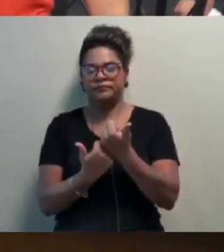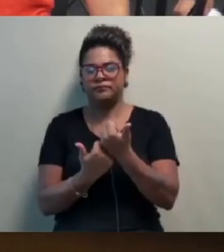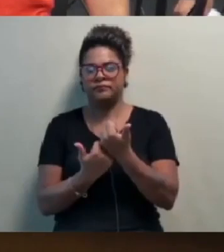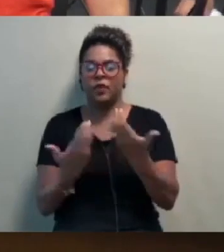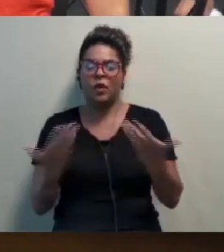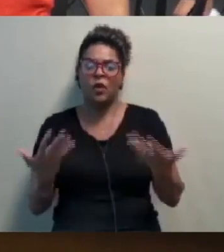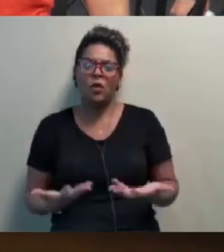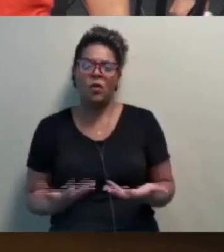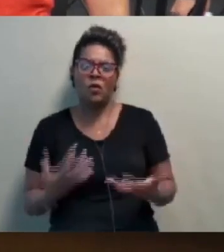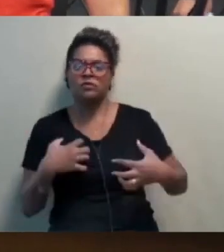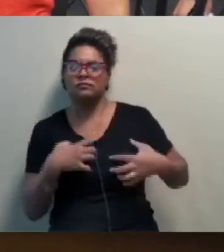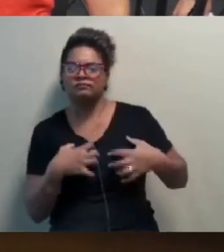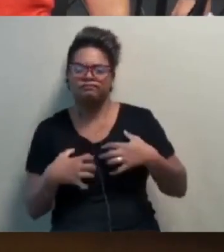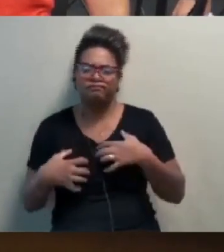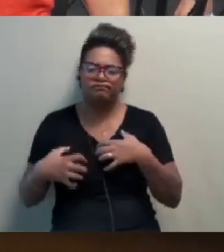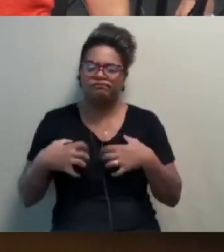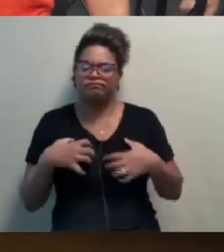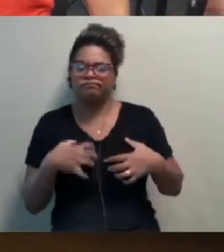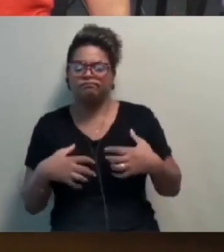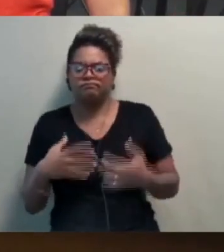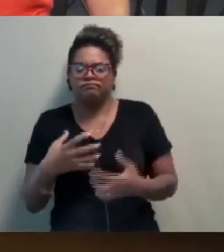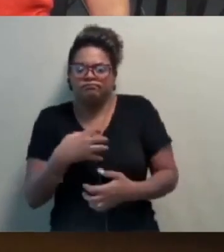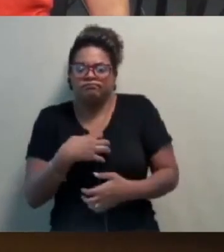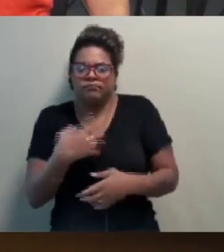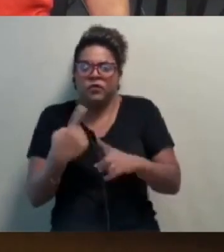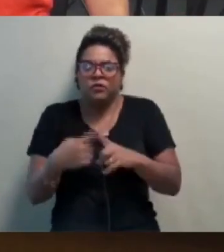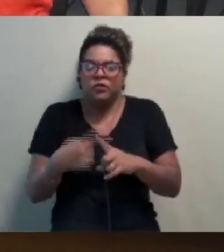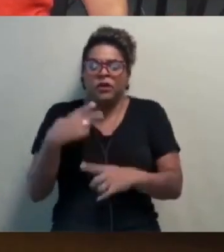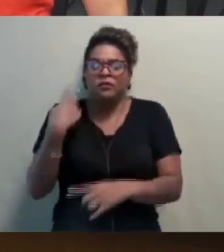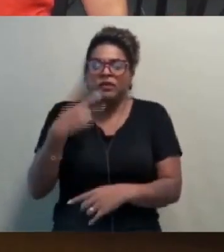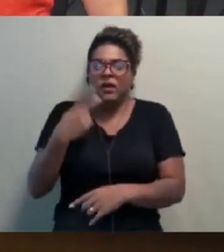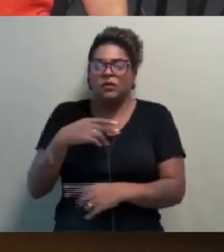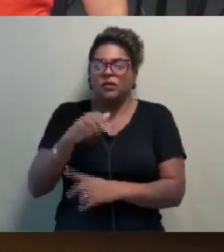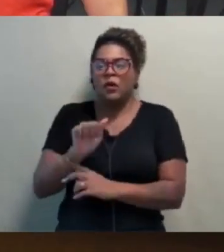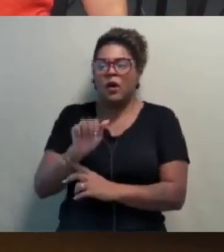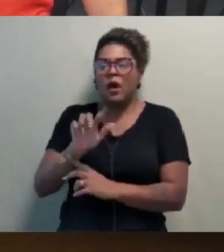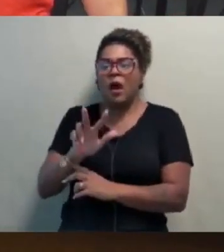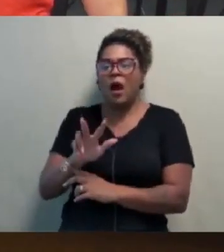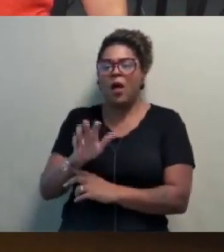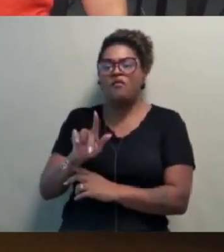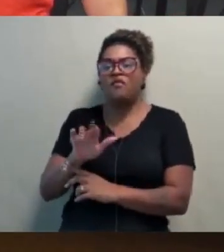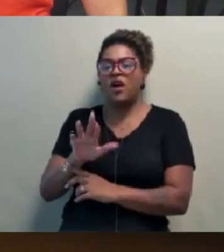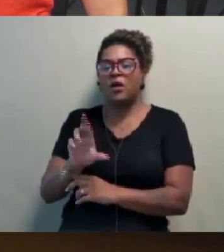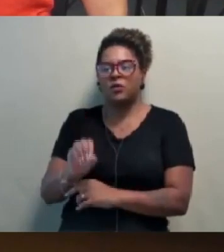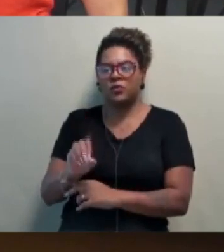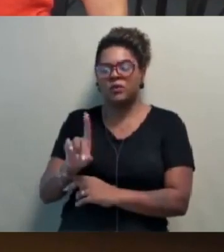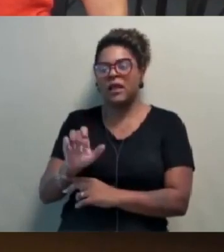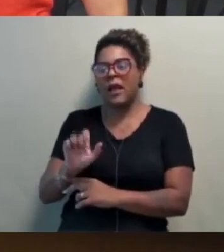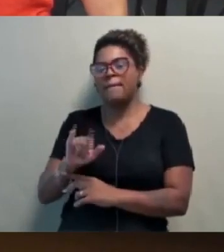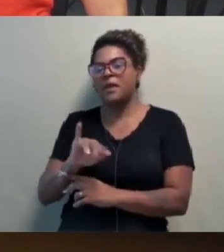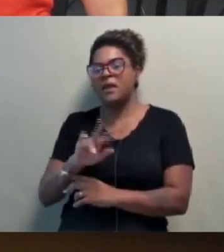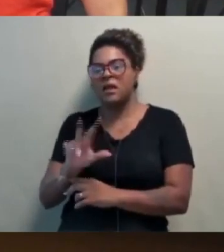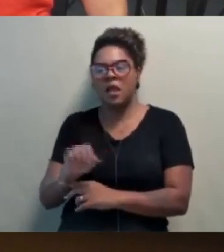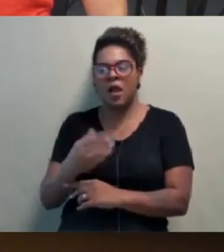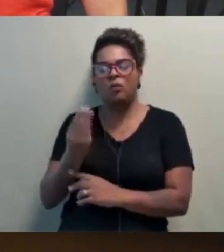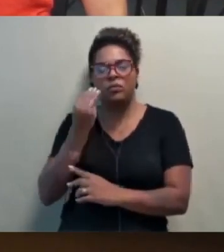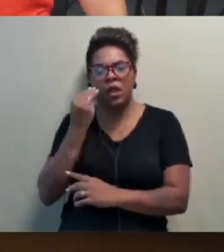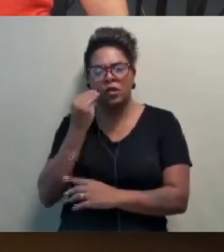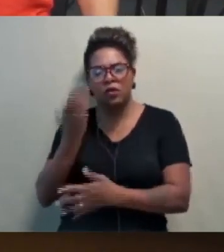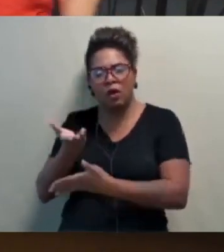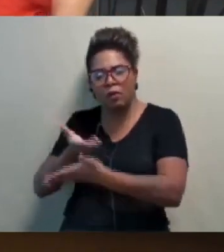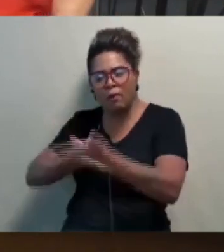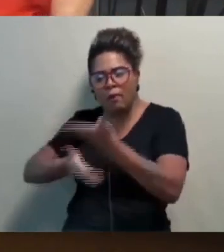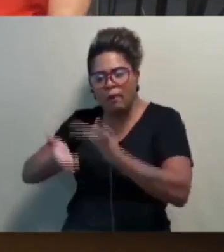chateado porque o vereador Álvaro Damião estava tentando construir uma ponte, mas, infelizmente, essa ponte está